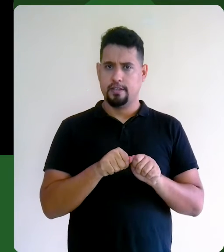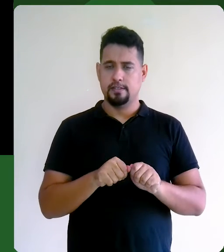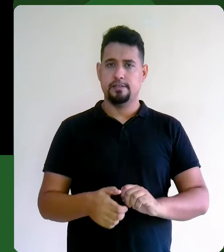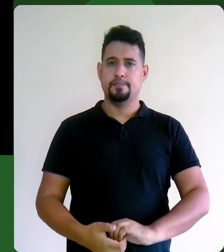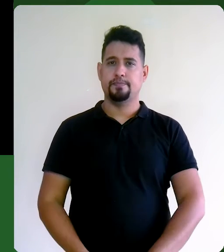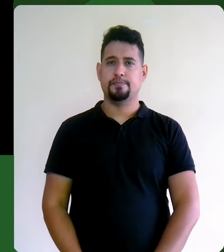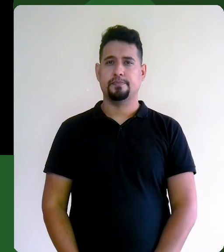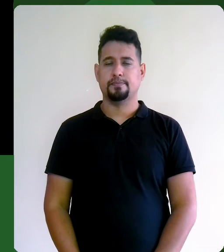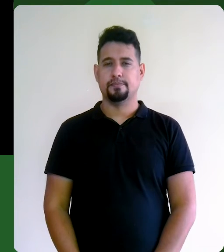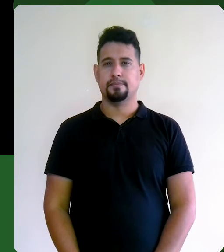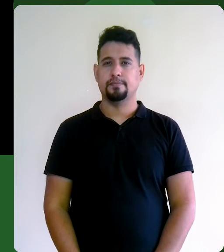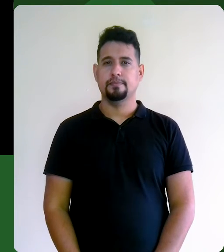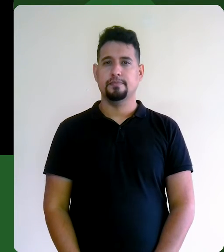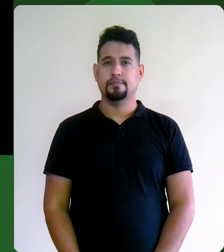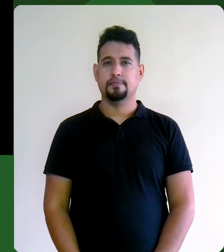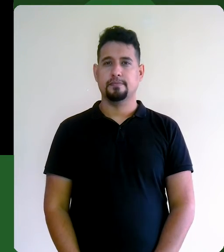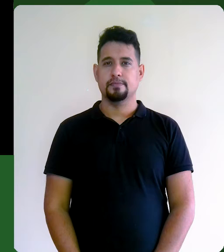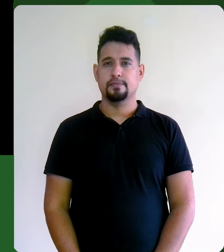adulto.